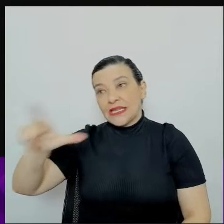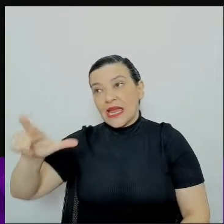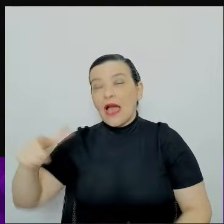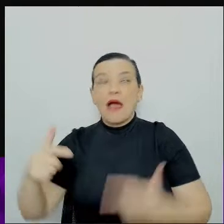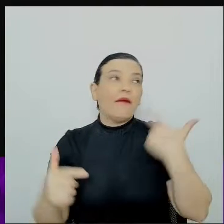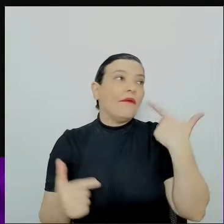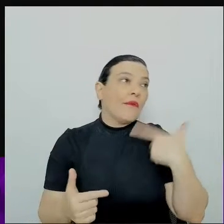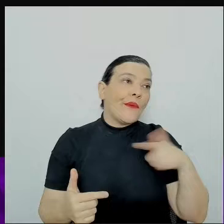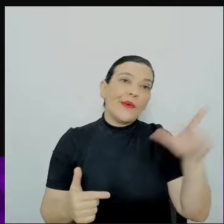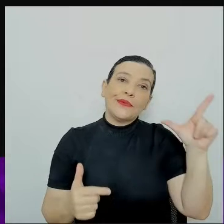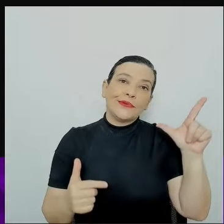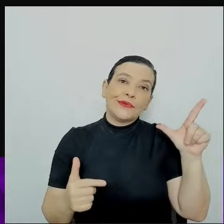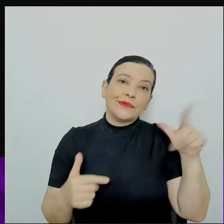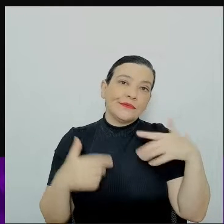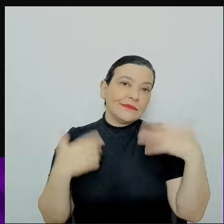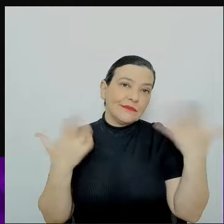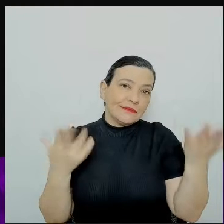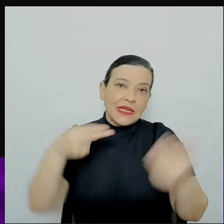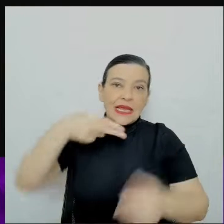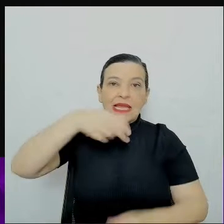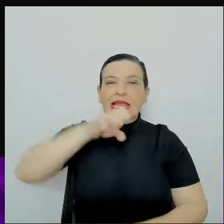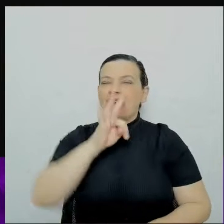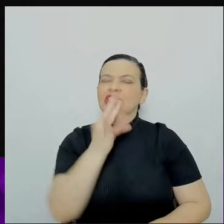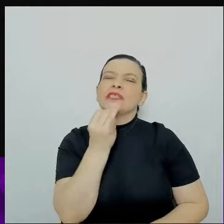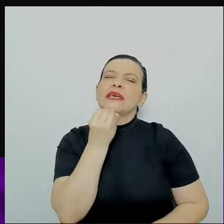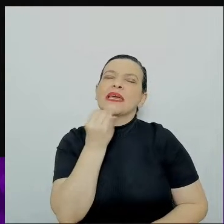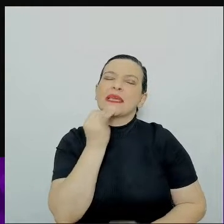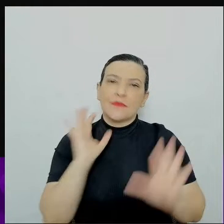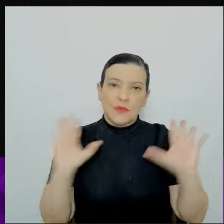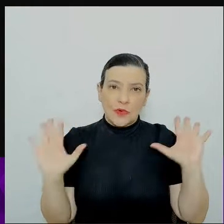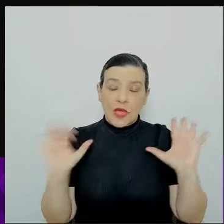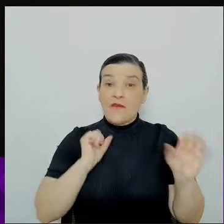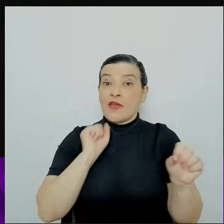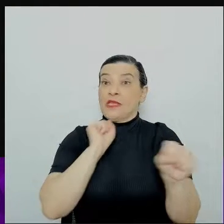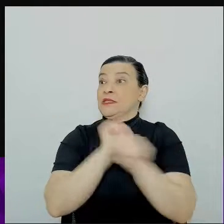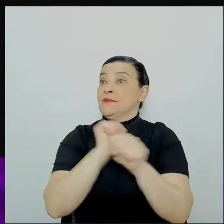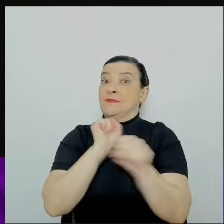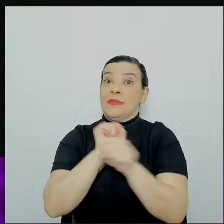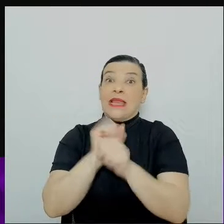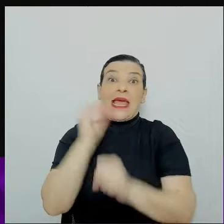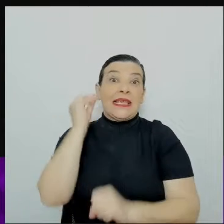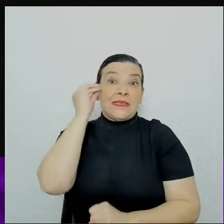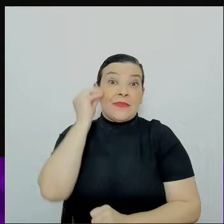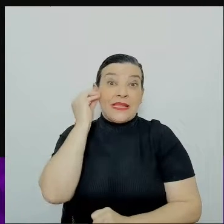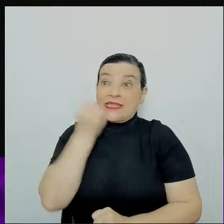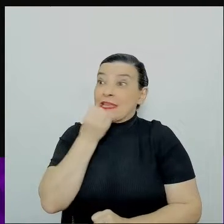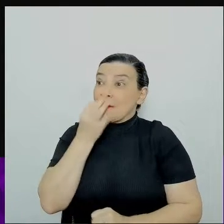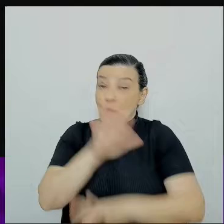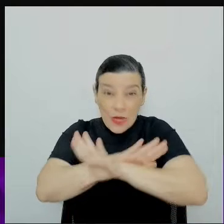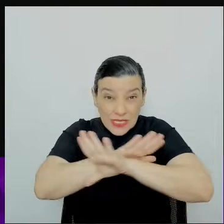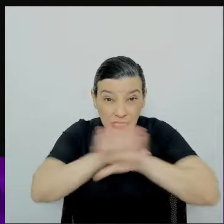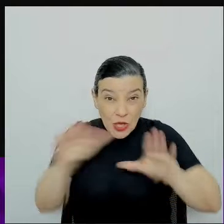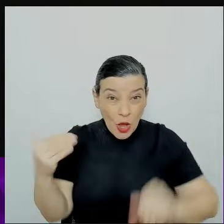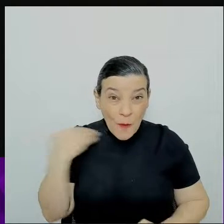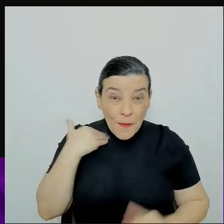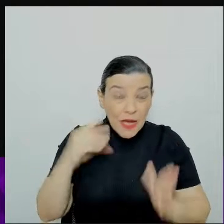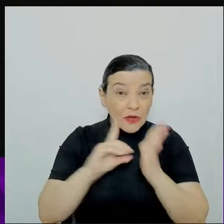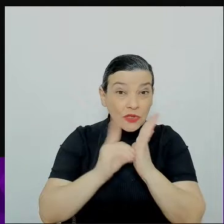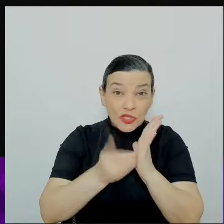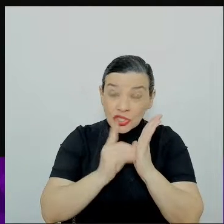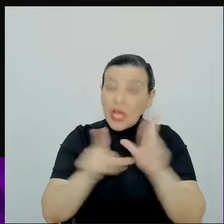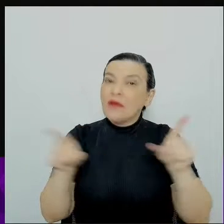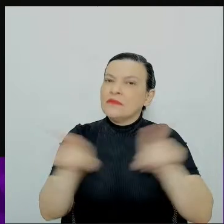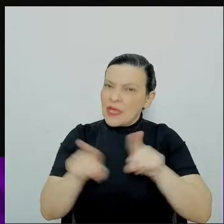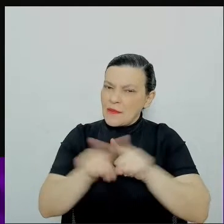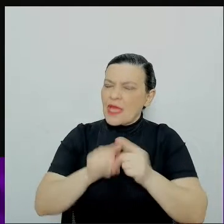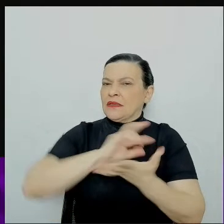pela, pela Next, né? Exemplo. Eu não vou esperar uma experiência boa só nesses bancos digitais. Eu quero levar para outros setores. Então,